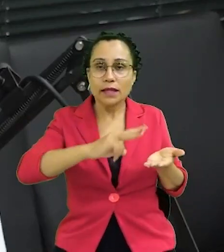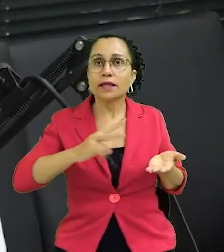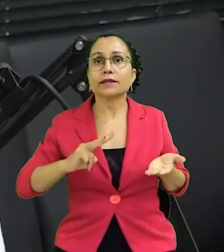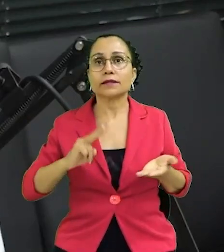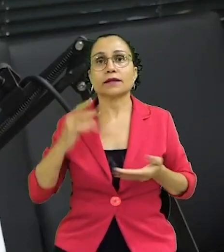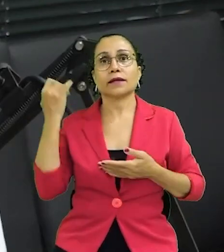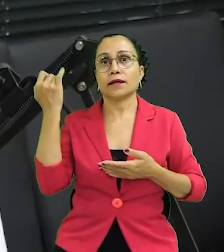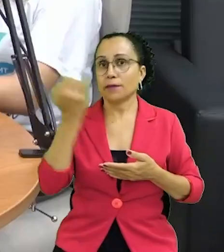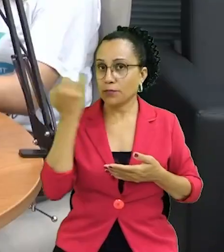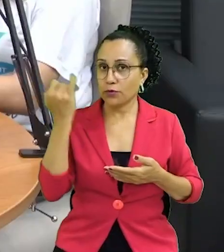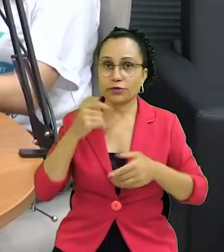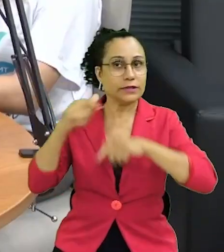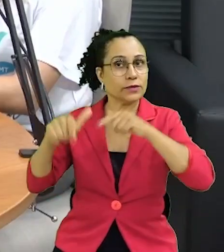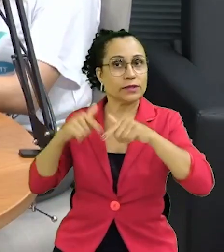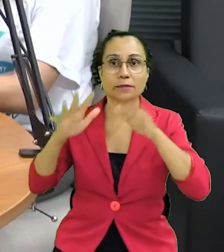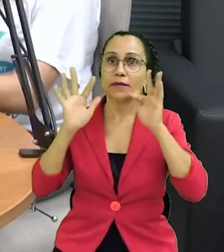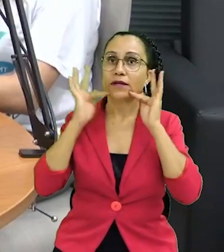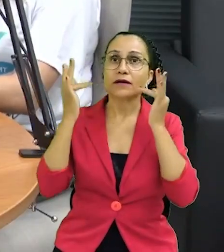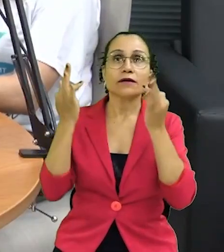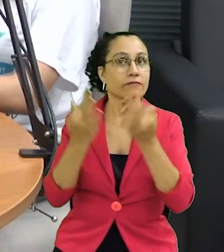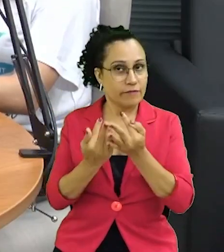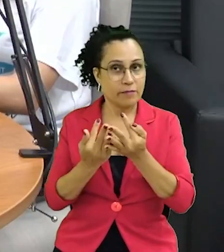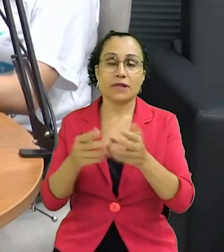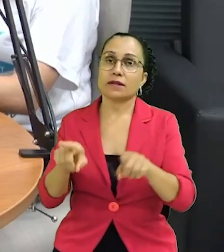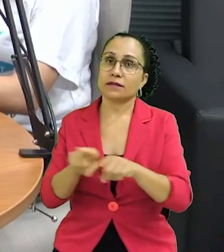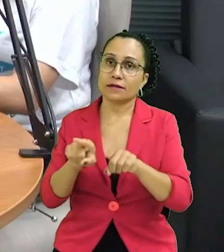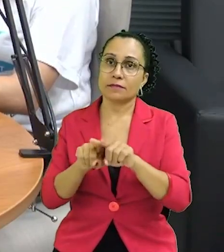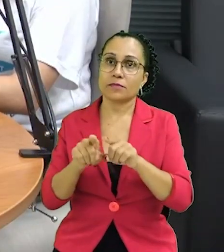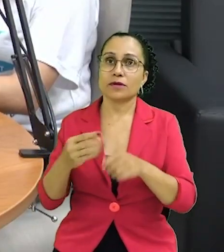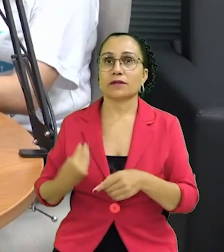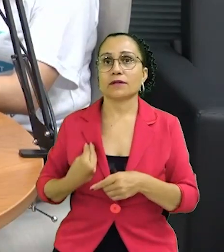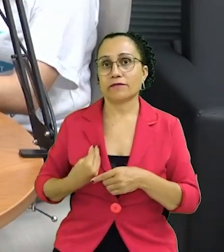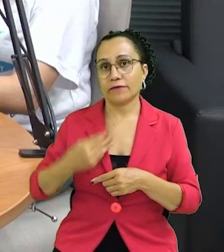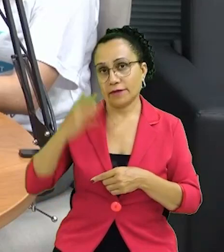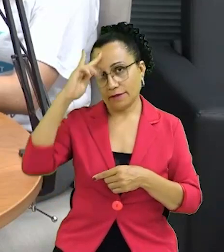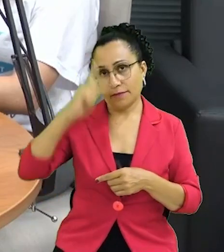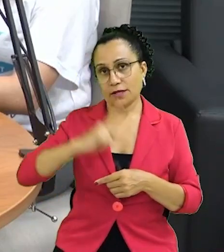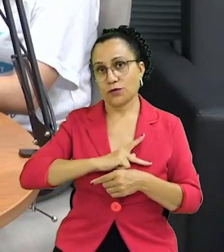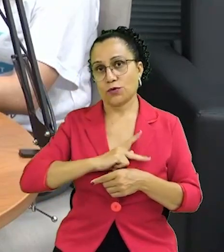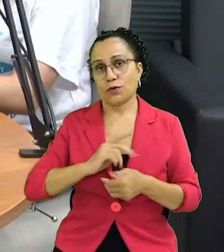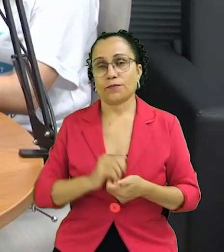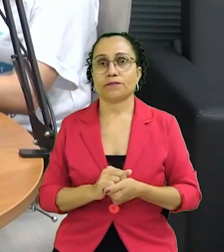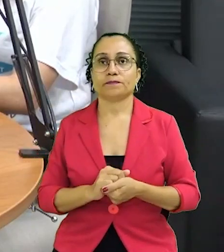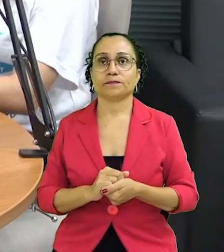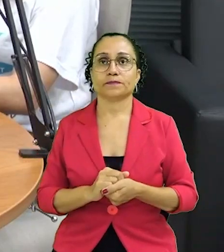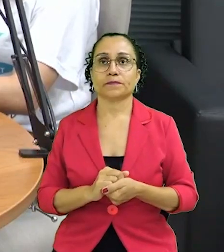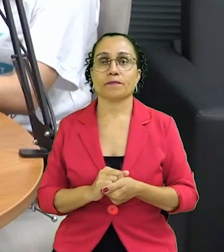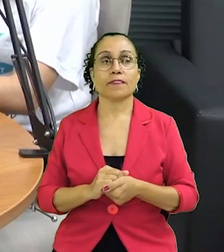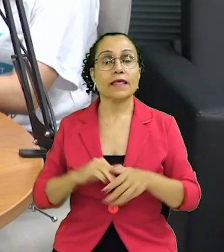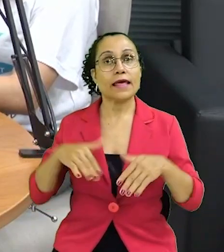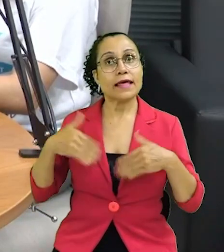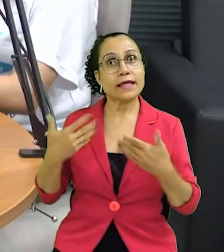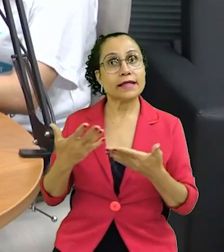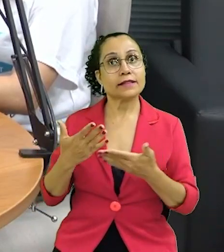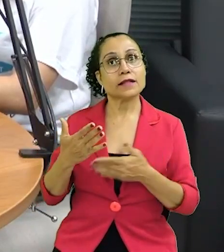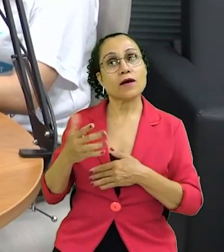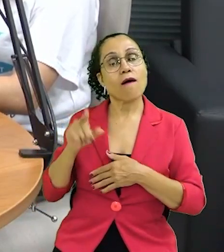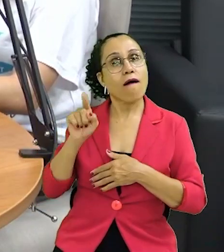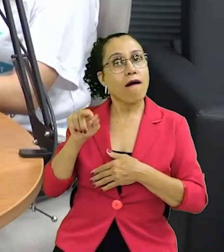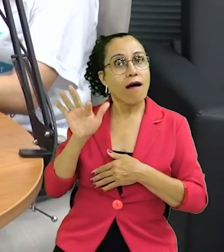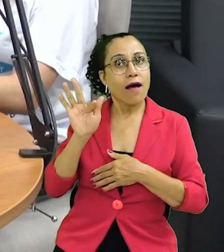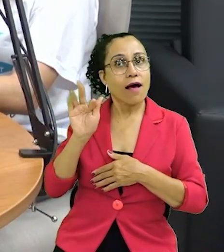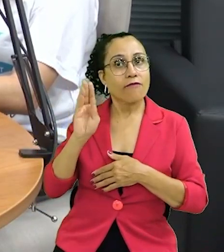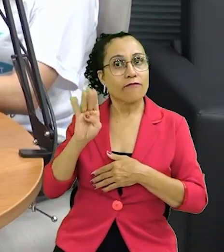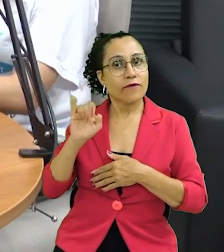né? Tanto no trabalho, como na família, como no... E no início eu falei, né, a Fabi, ela integra